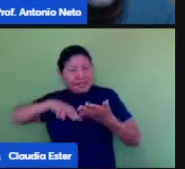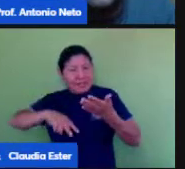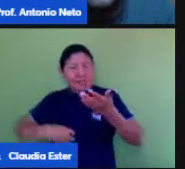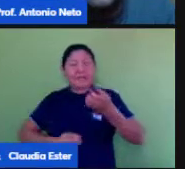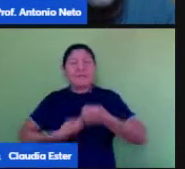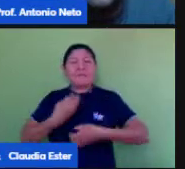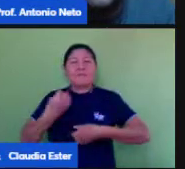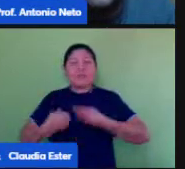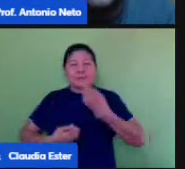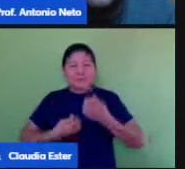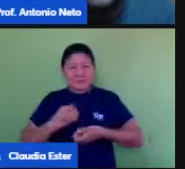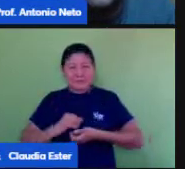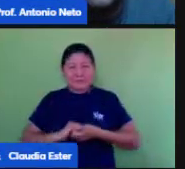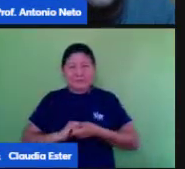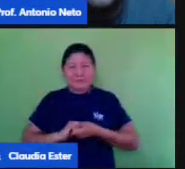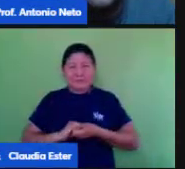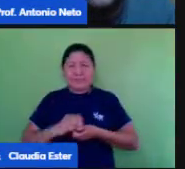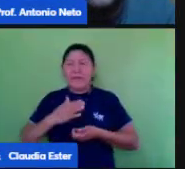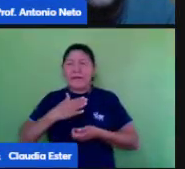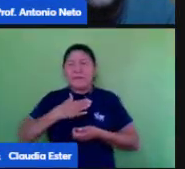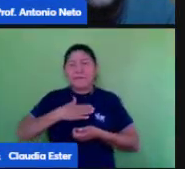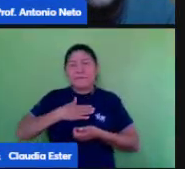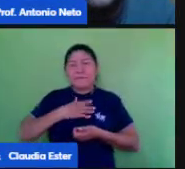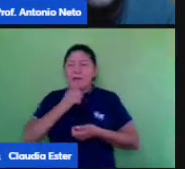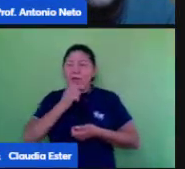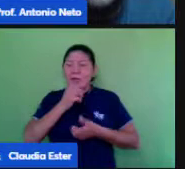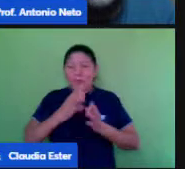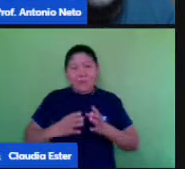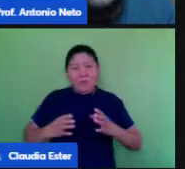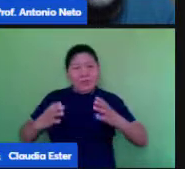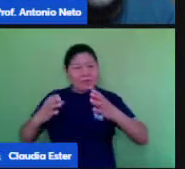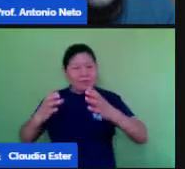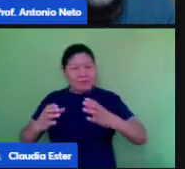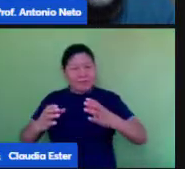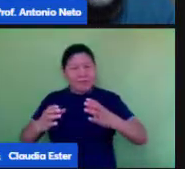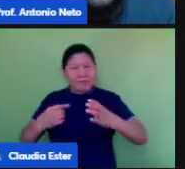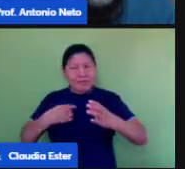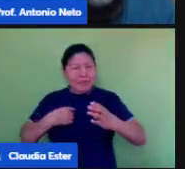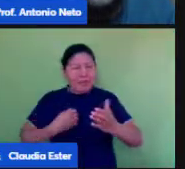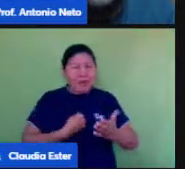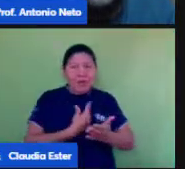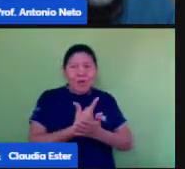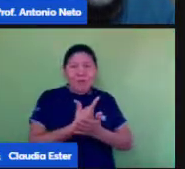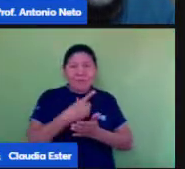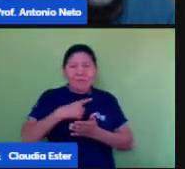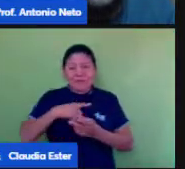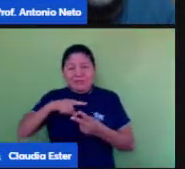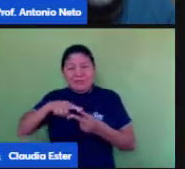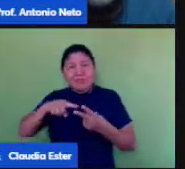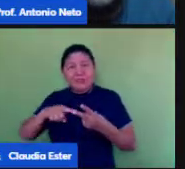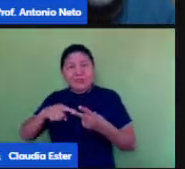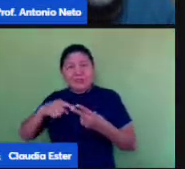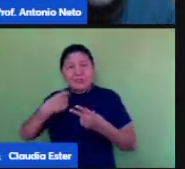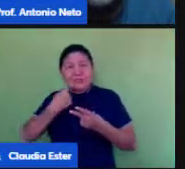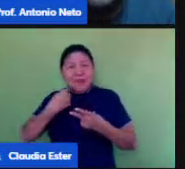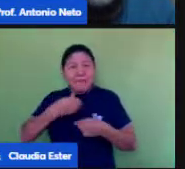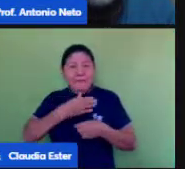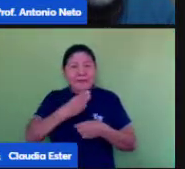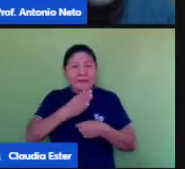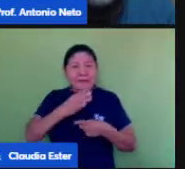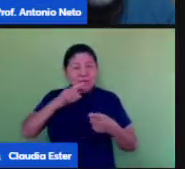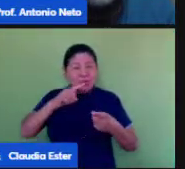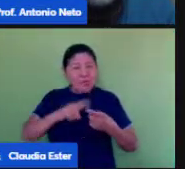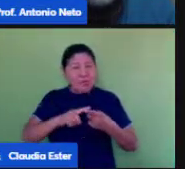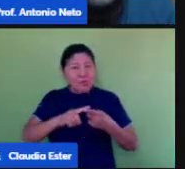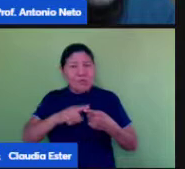Aquário. Meu aquário. No aquário que comprei, há 2 peixes vermelhinhos, um laranja que é o